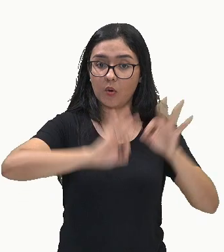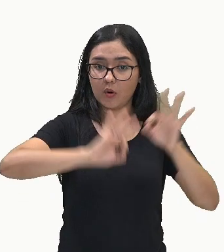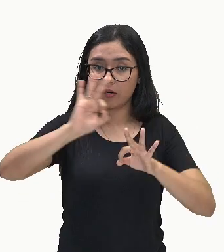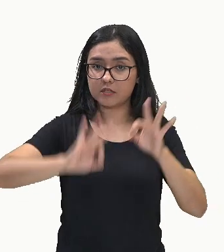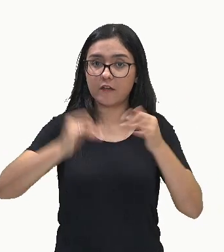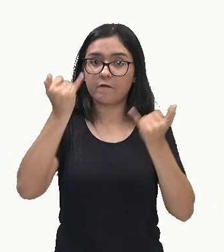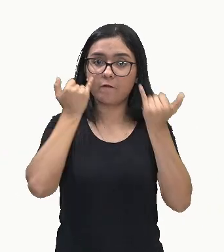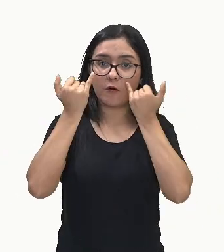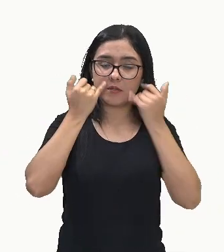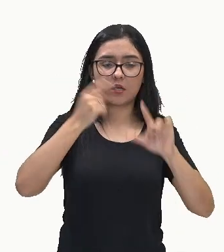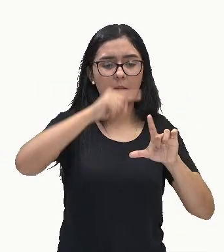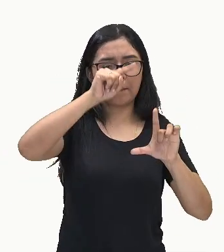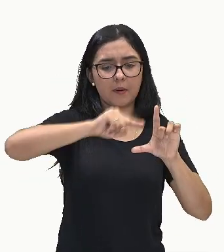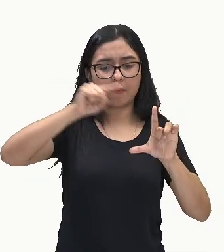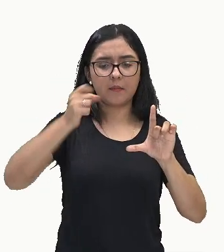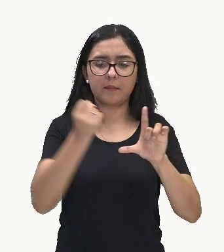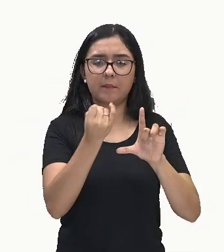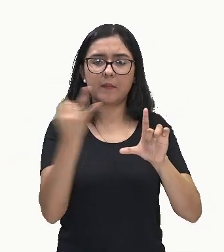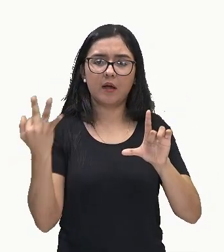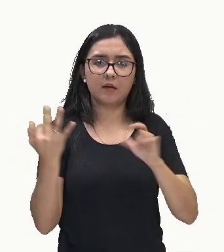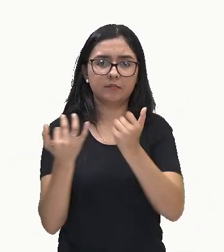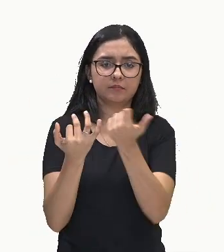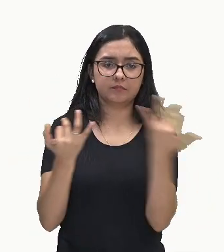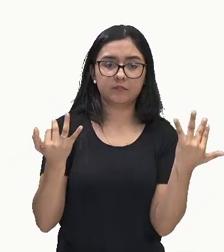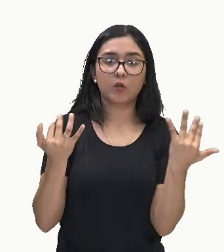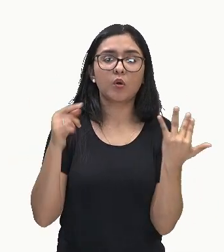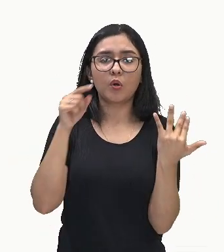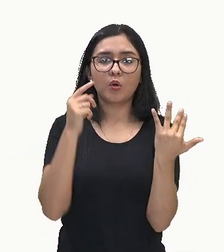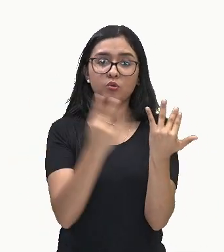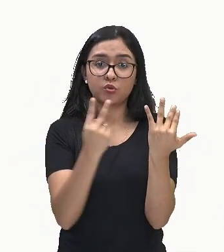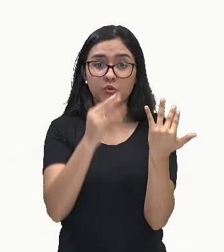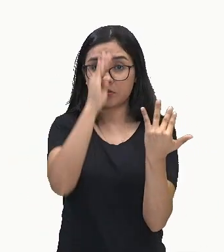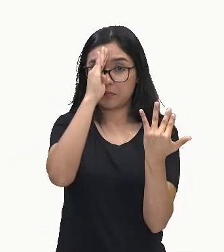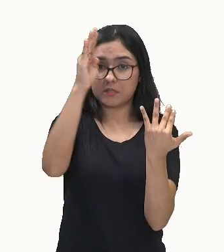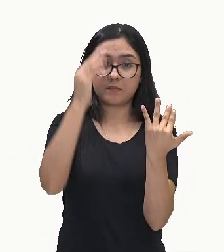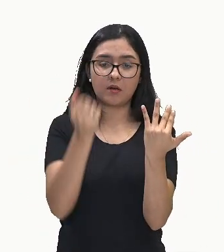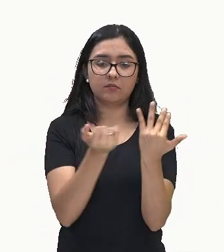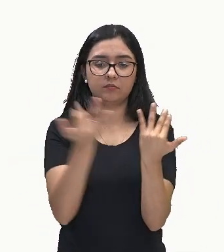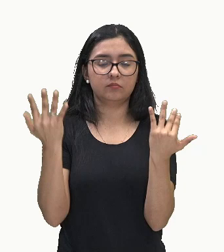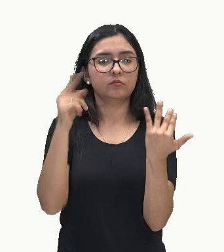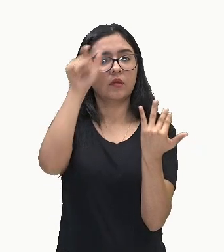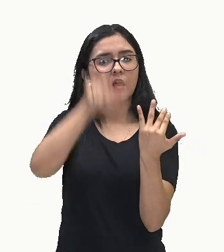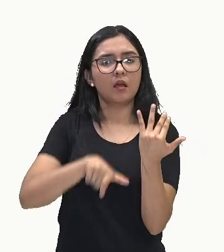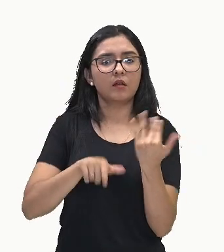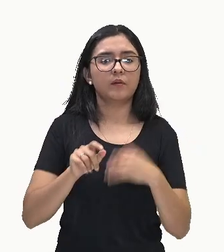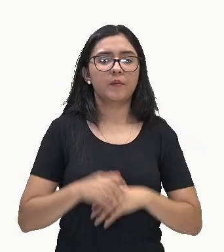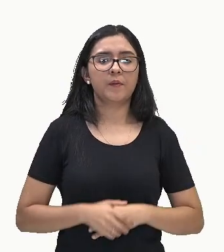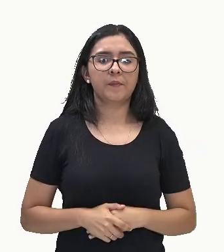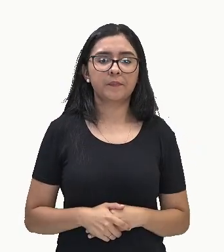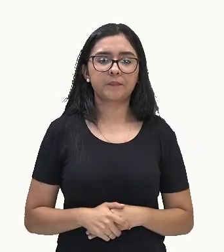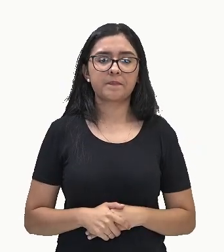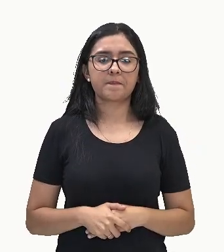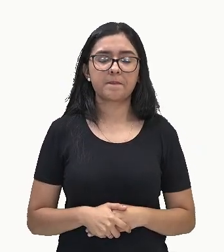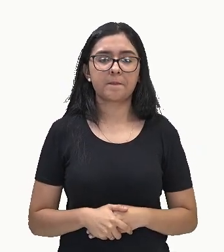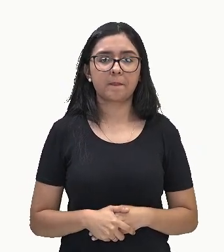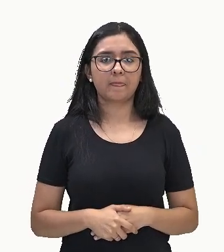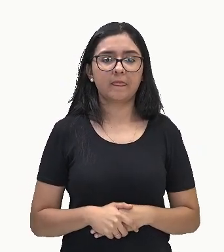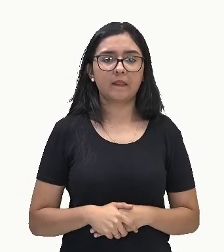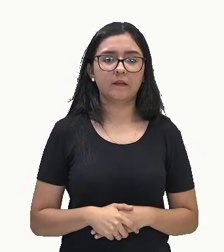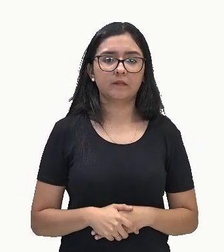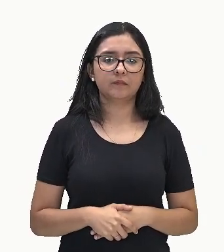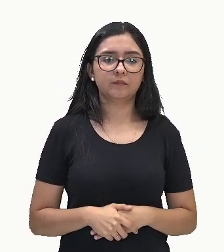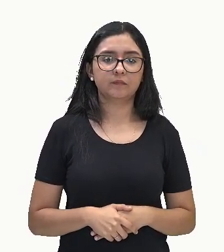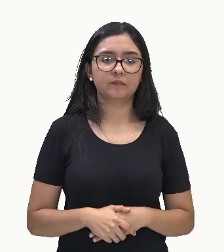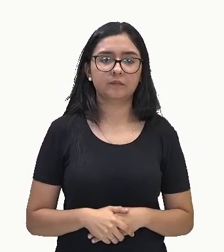dados bonitinho e identificar os dois termos centrais beleza vamos lá então nó por se